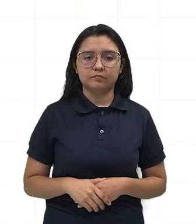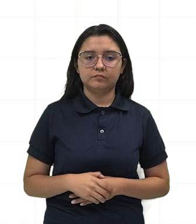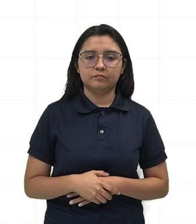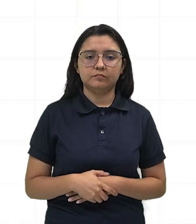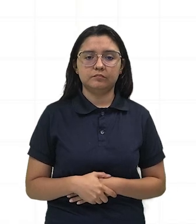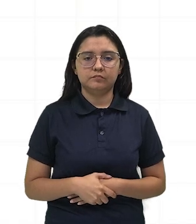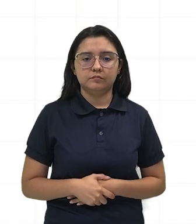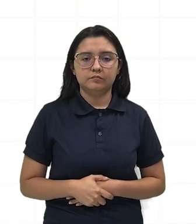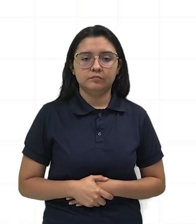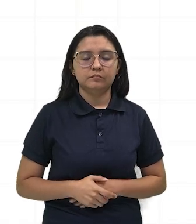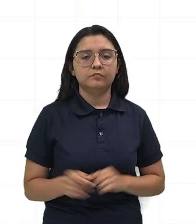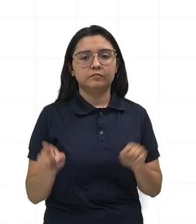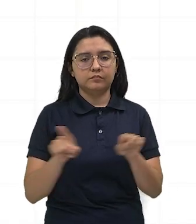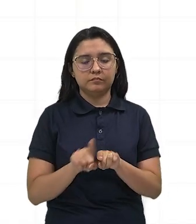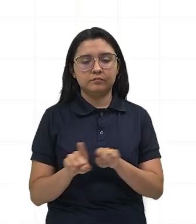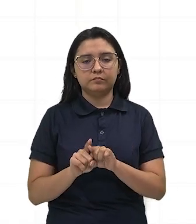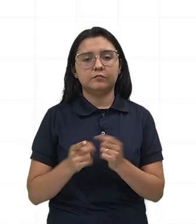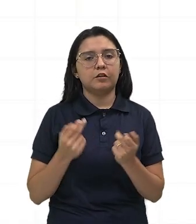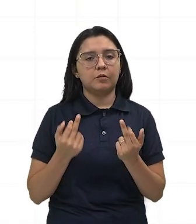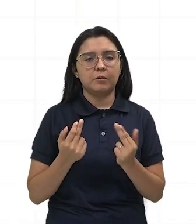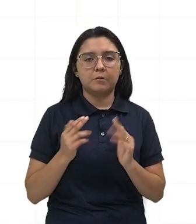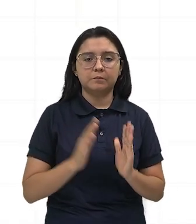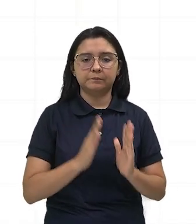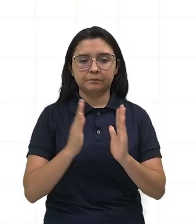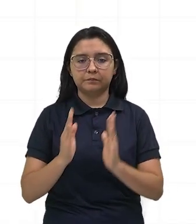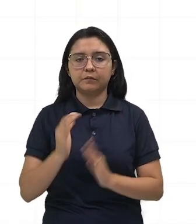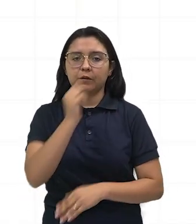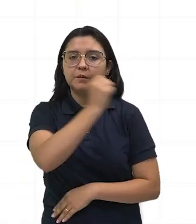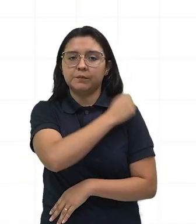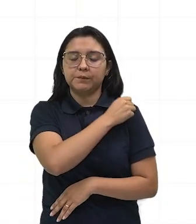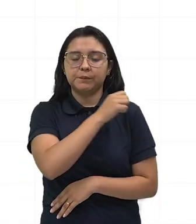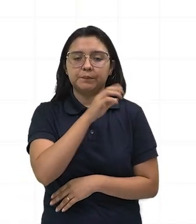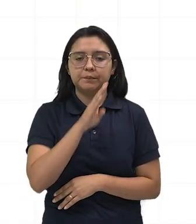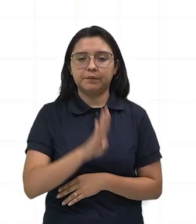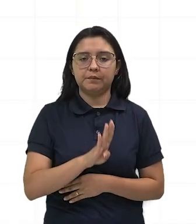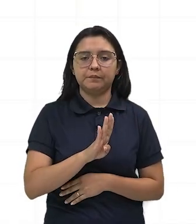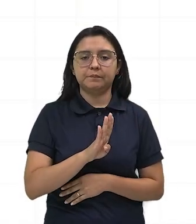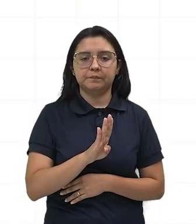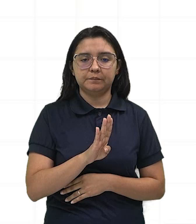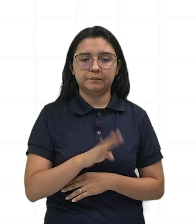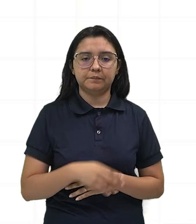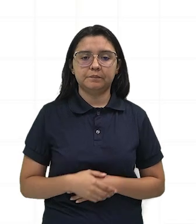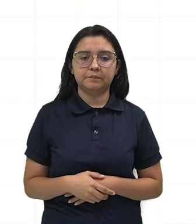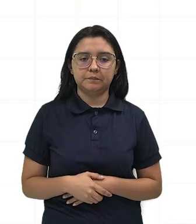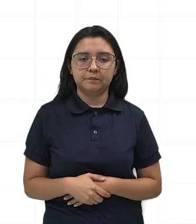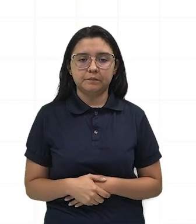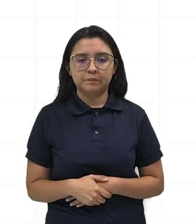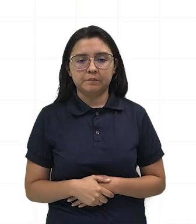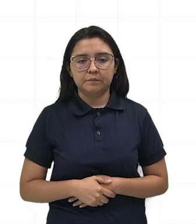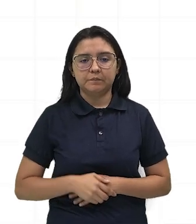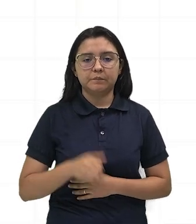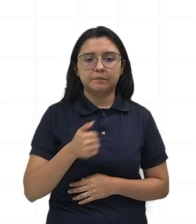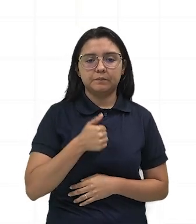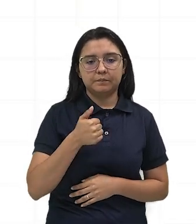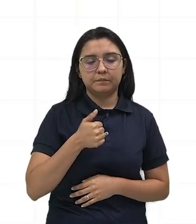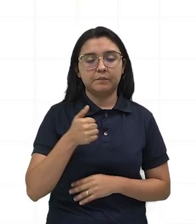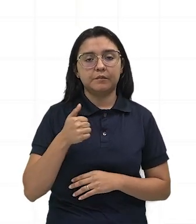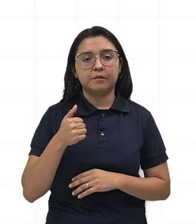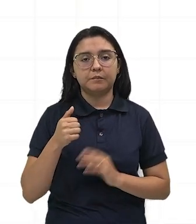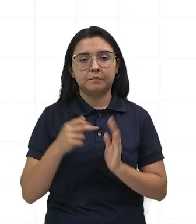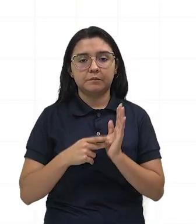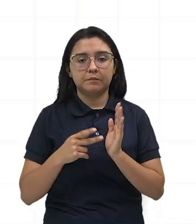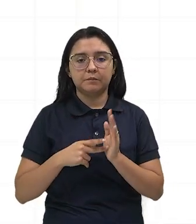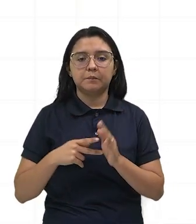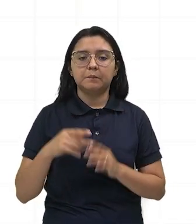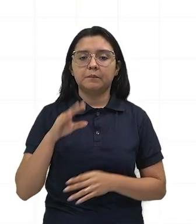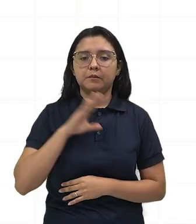para o aluno B, que está aqui, né? Ó, primeira nota dele de língua